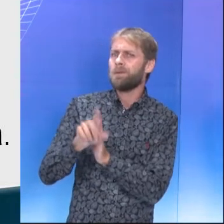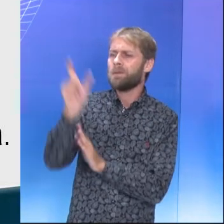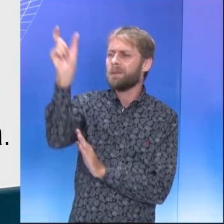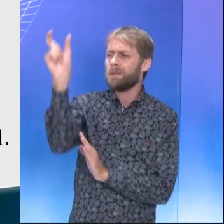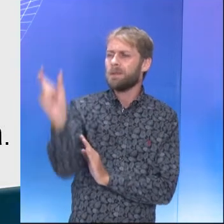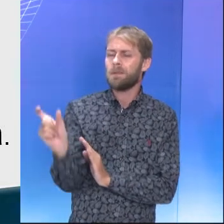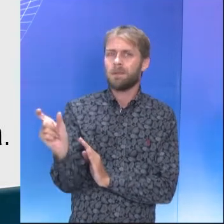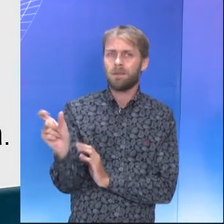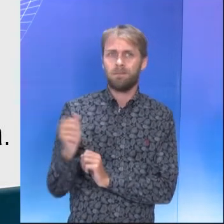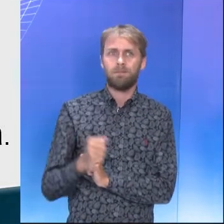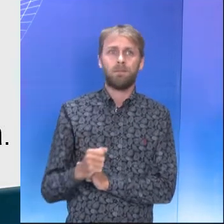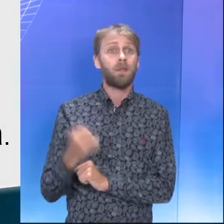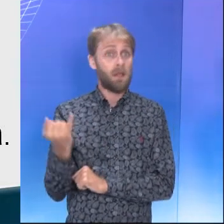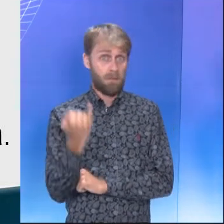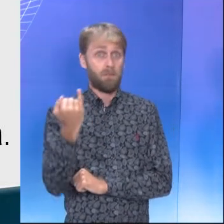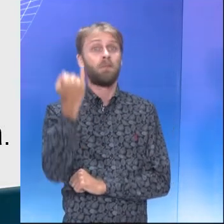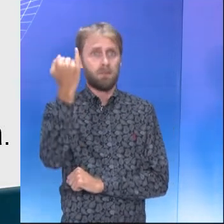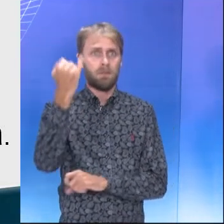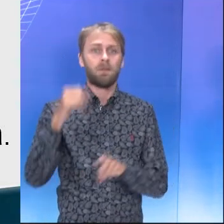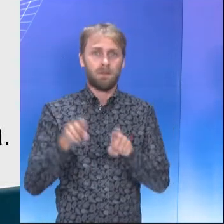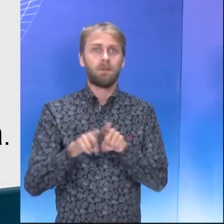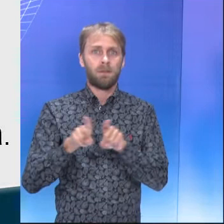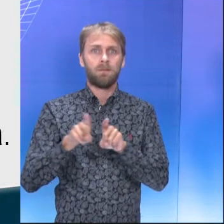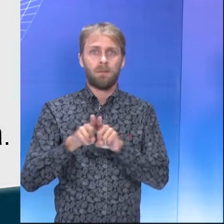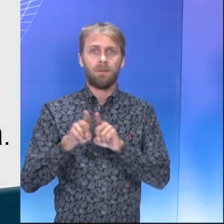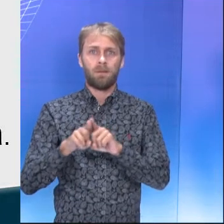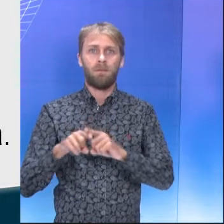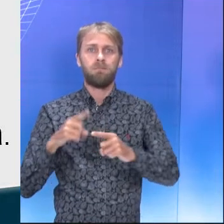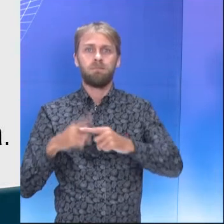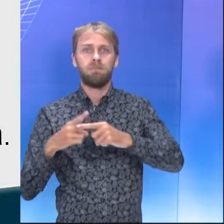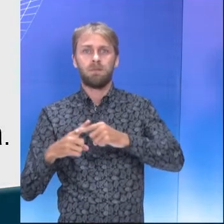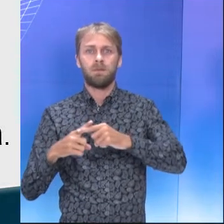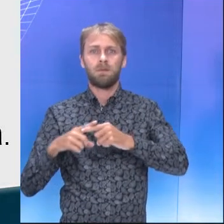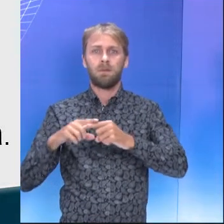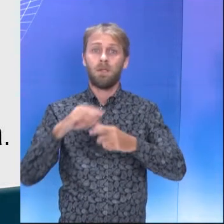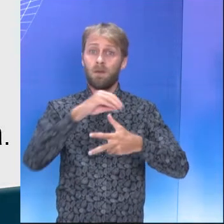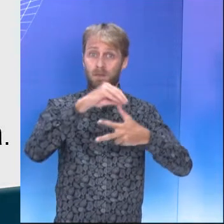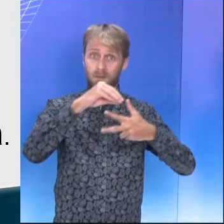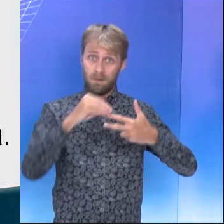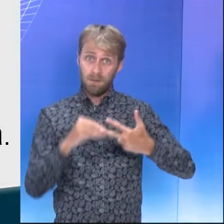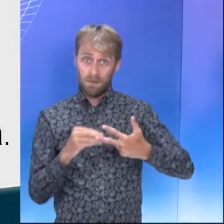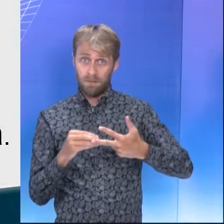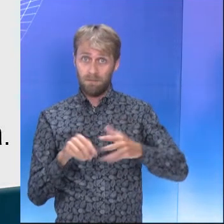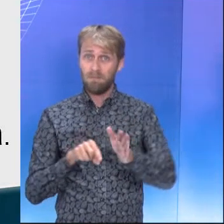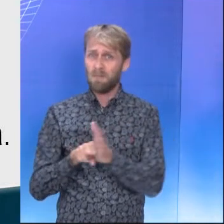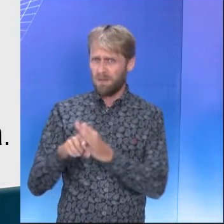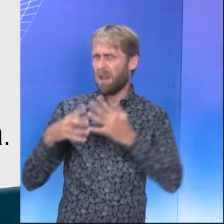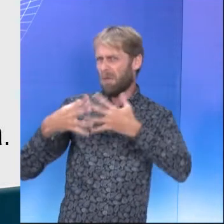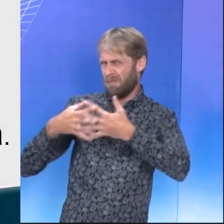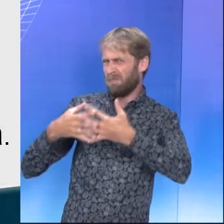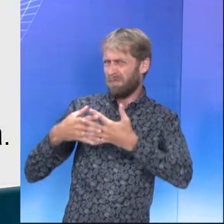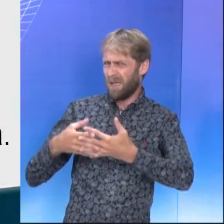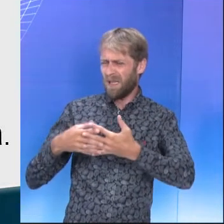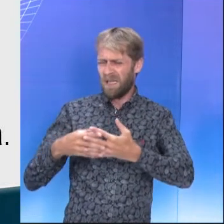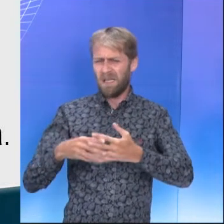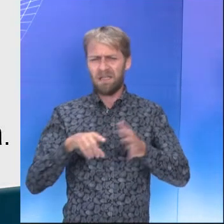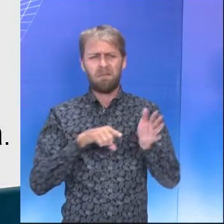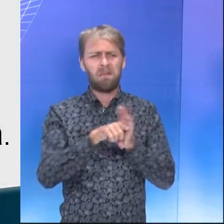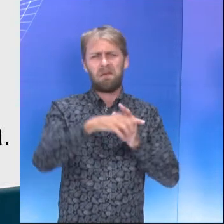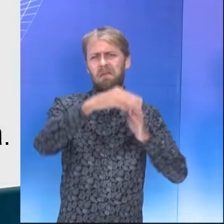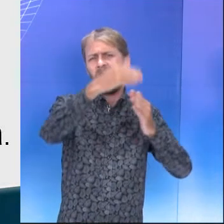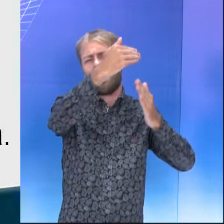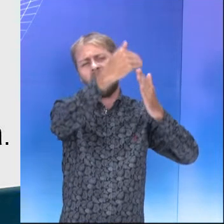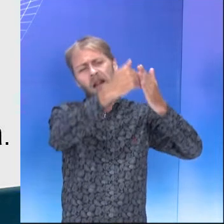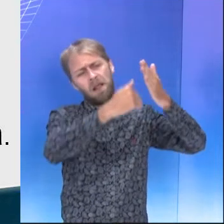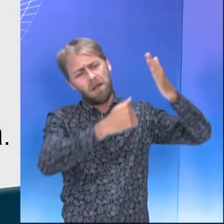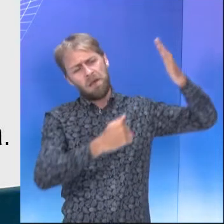coisa muito importante também, em razão do Enem ter questões complexas, questões longas, né? Não é, nenhuma questão é